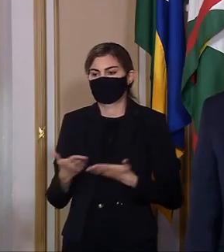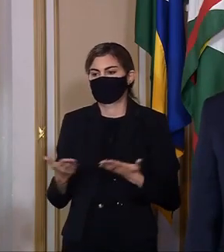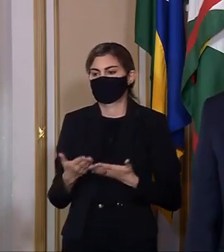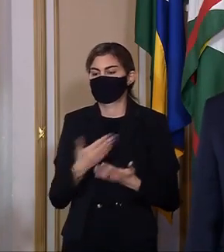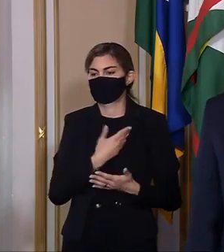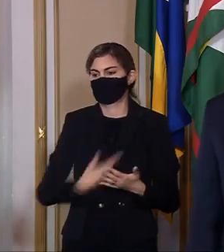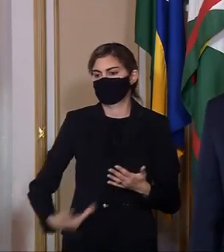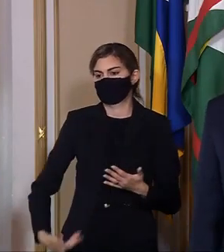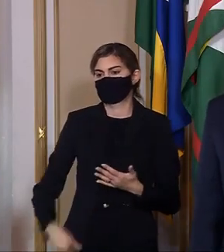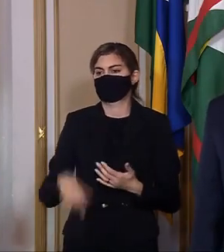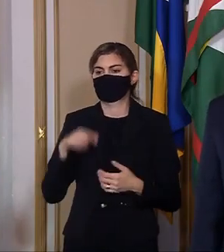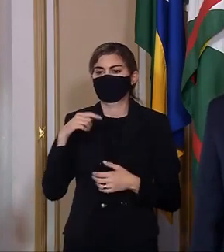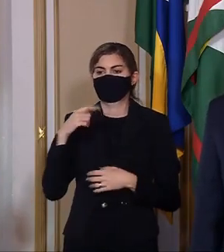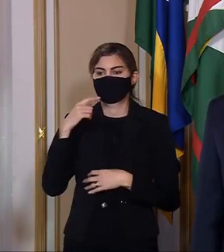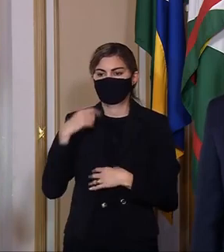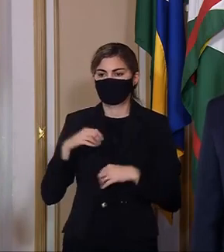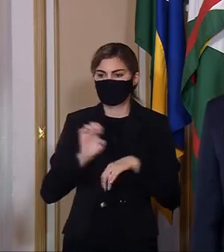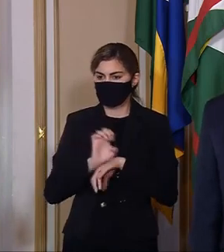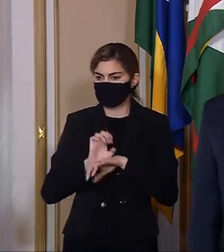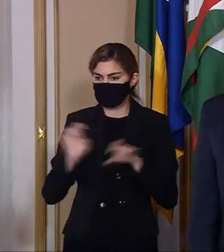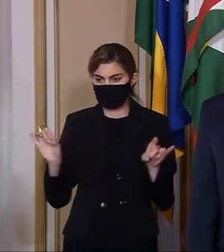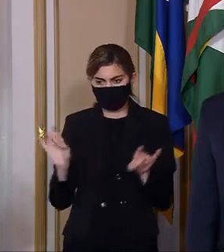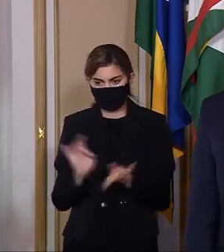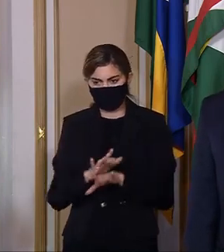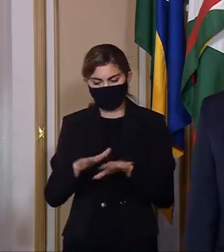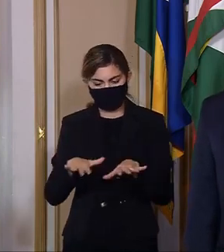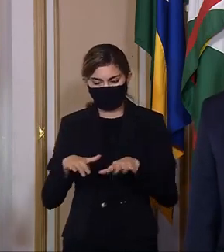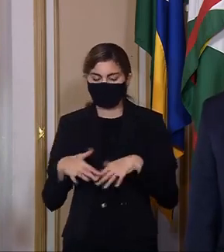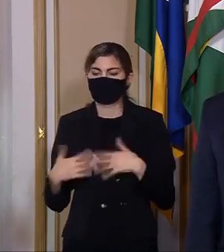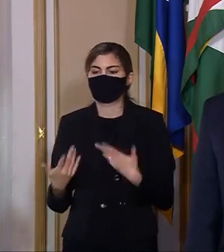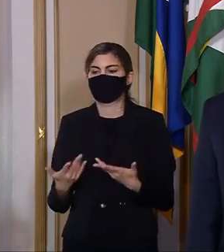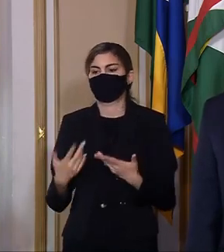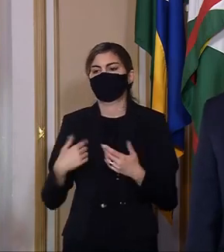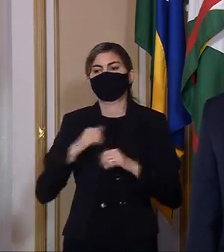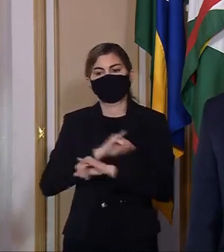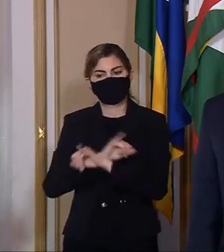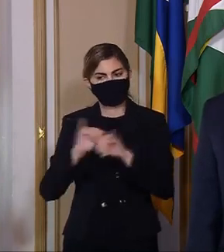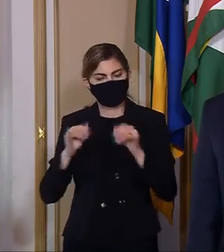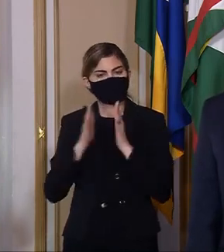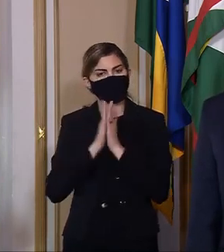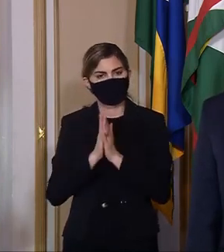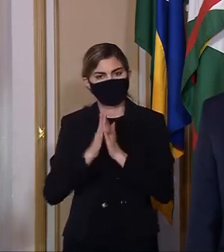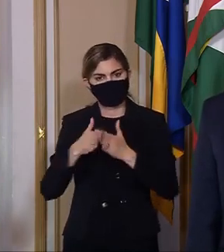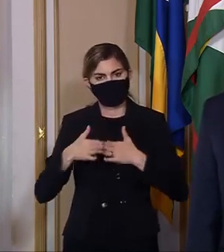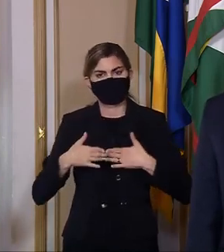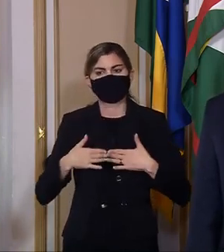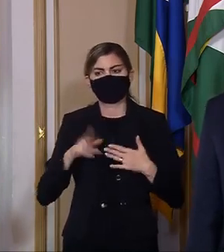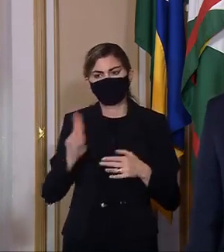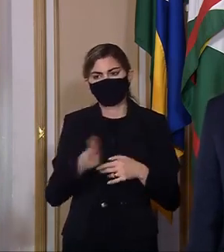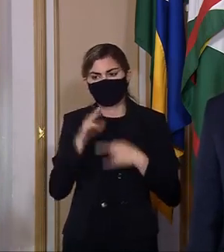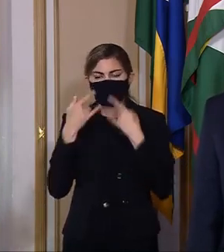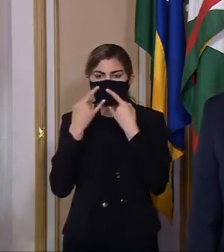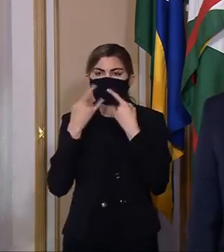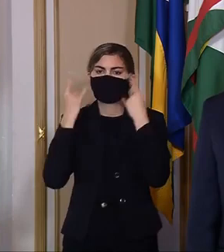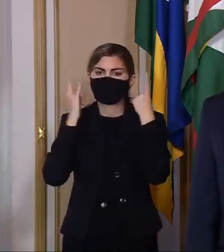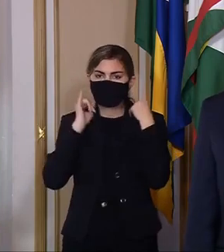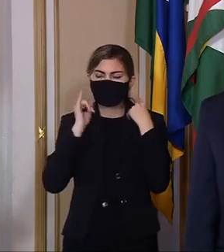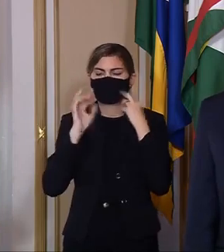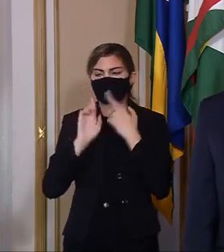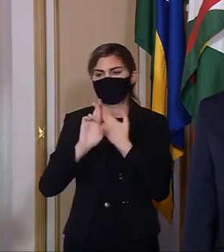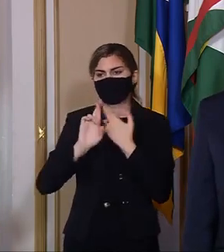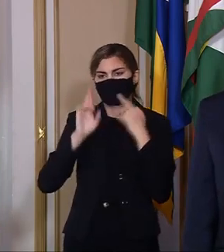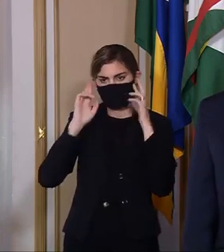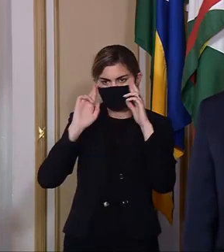quantas palavras do governador do Estado nós encerramos este evento reforçando o nosso pedido que todos usem máscaras